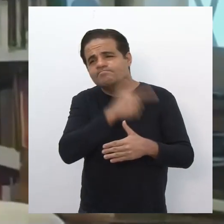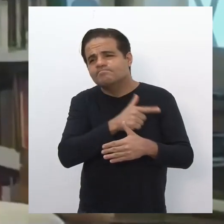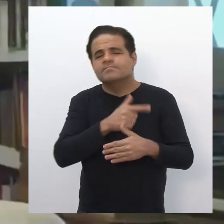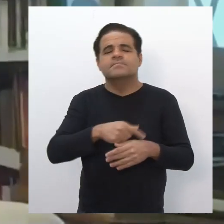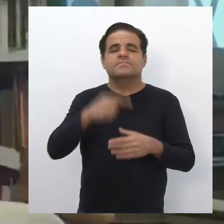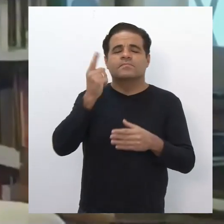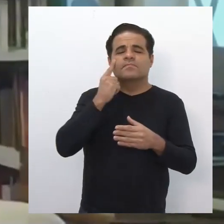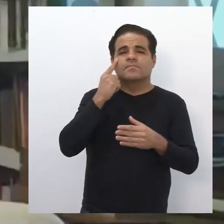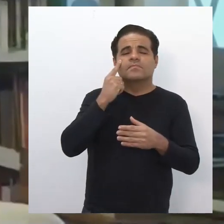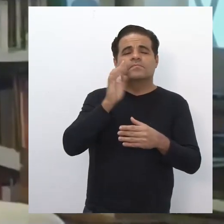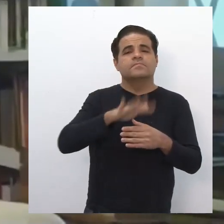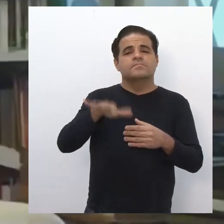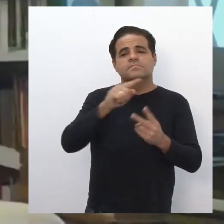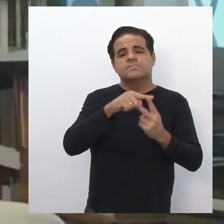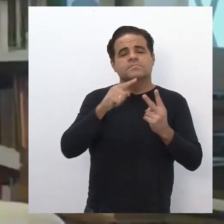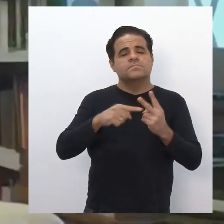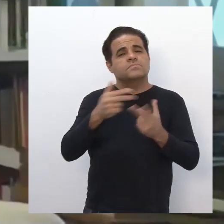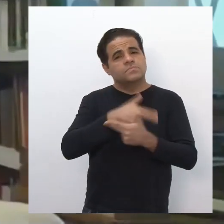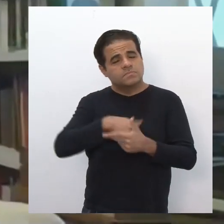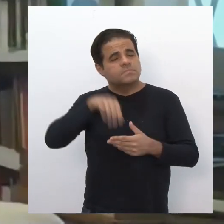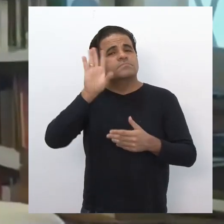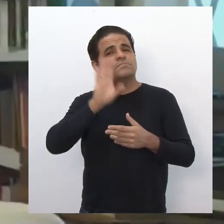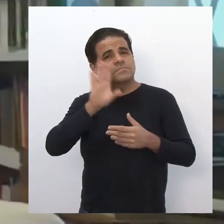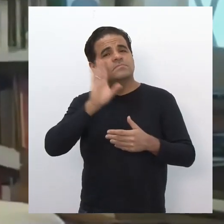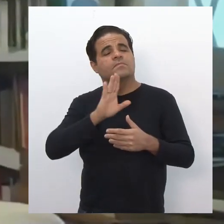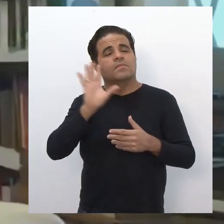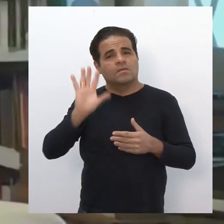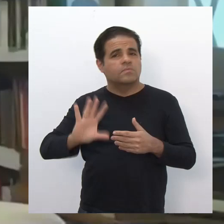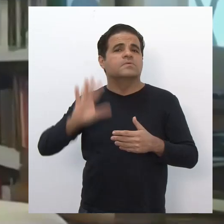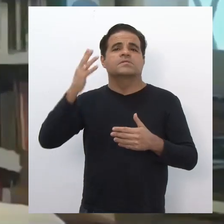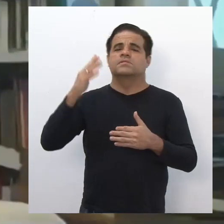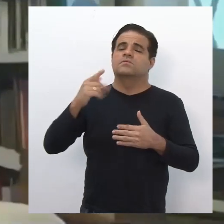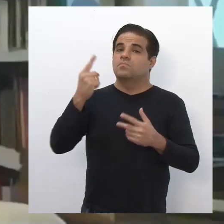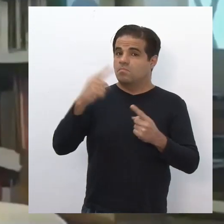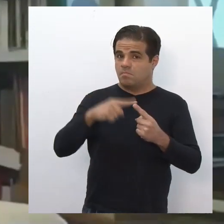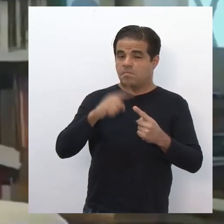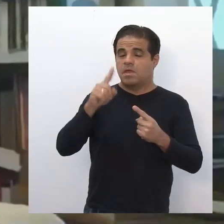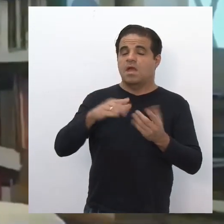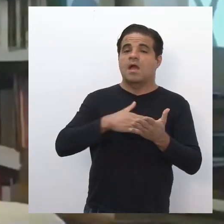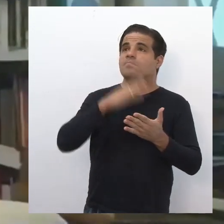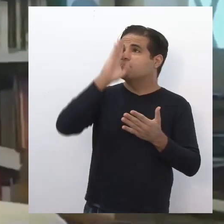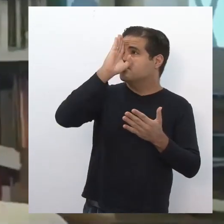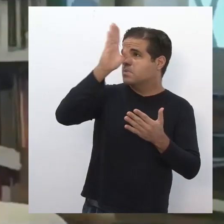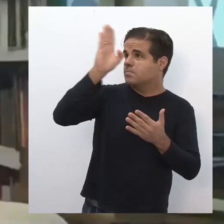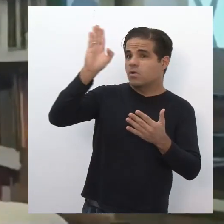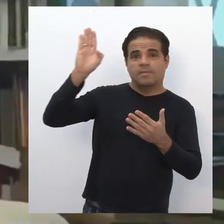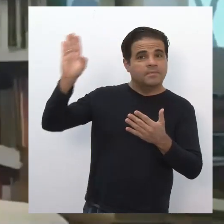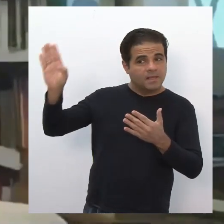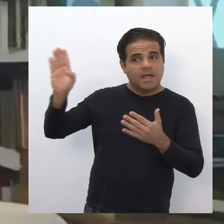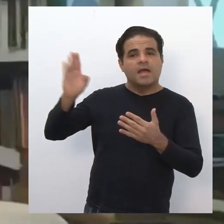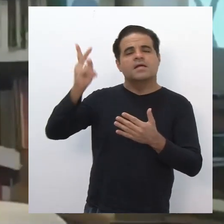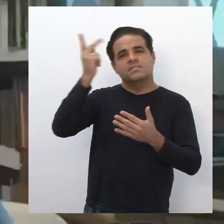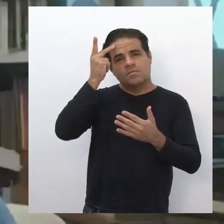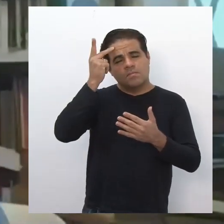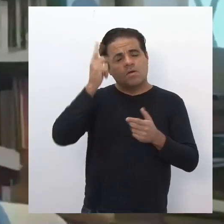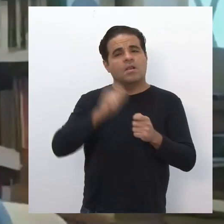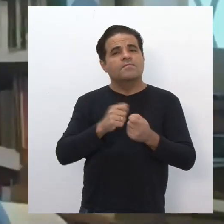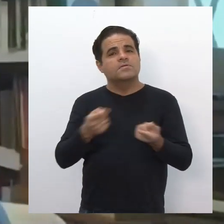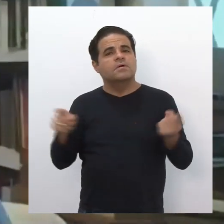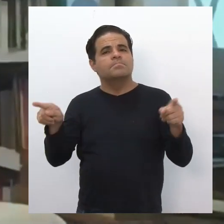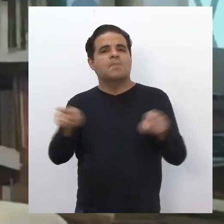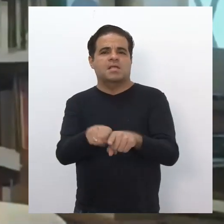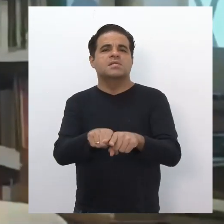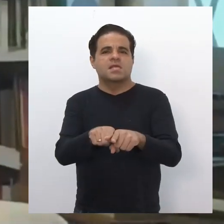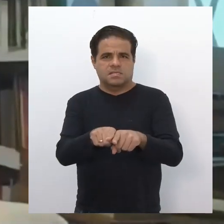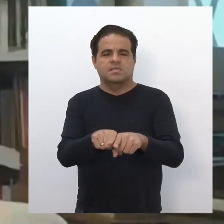houve duas coisas bacanas que aconteceram. Uma é que a Biblioteca de São Paulo fez uma